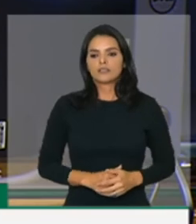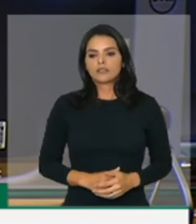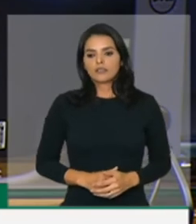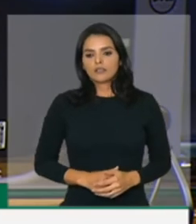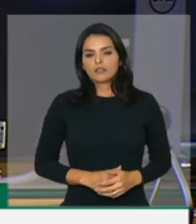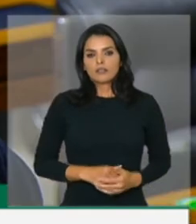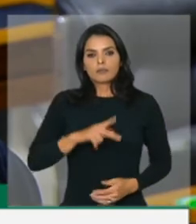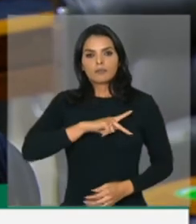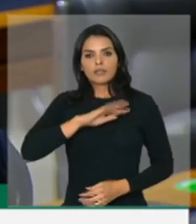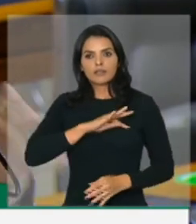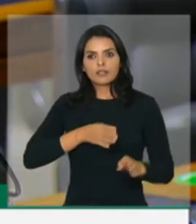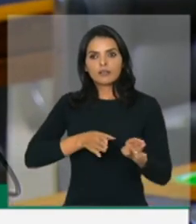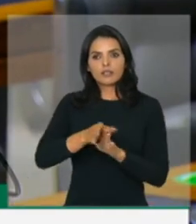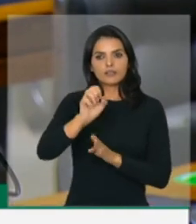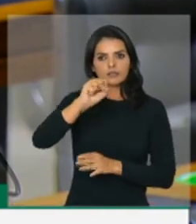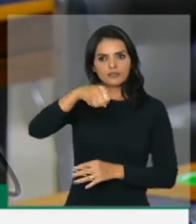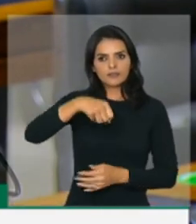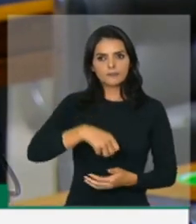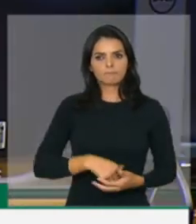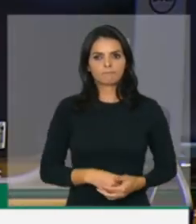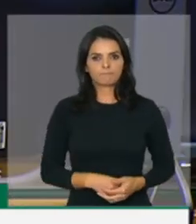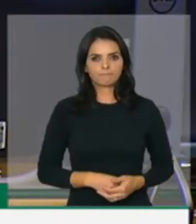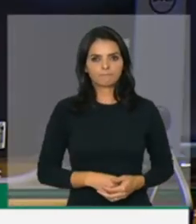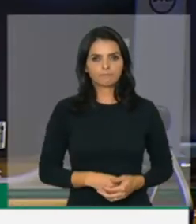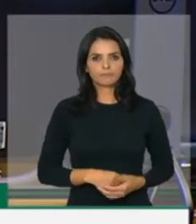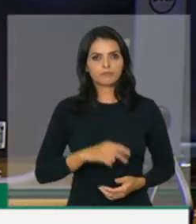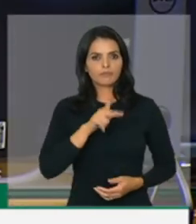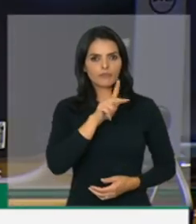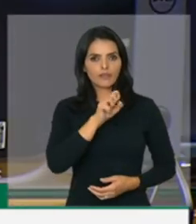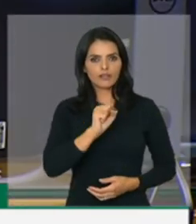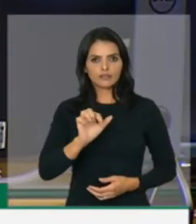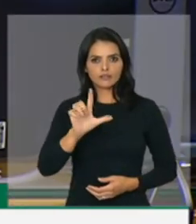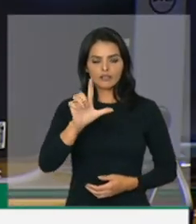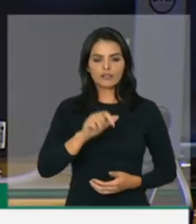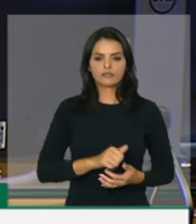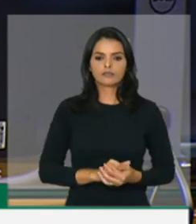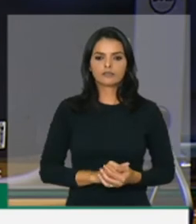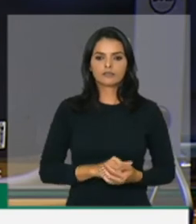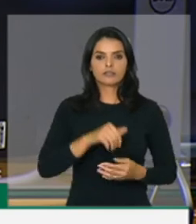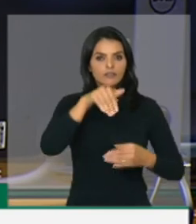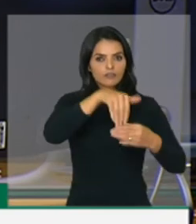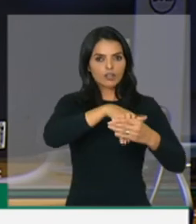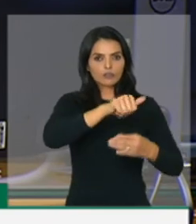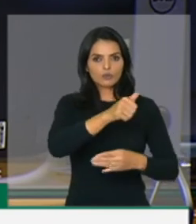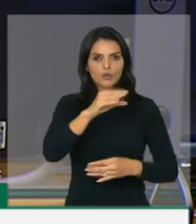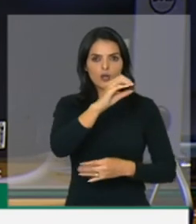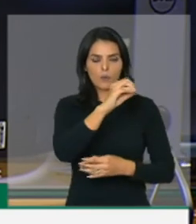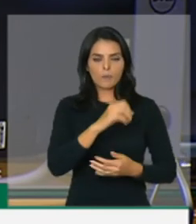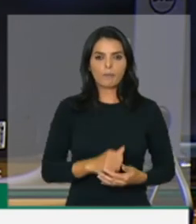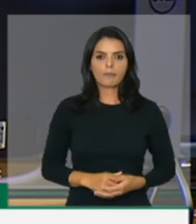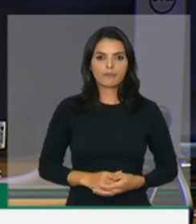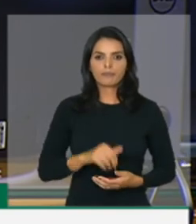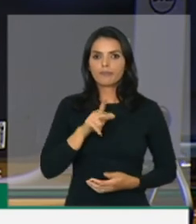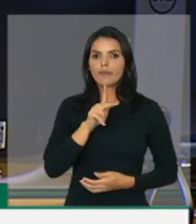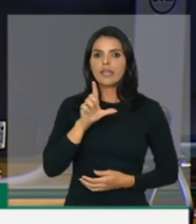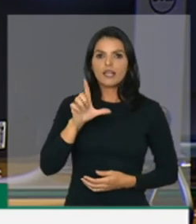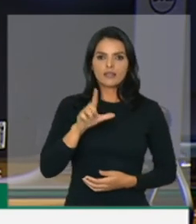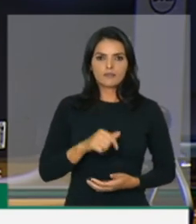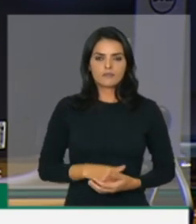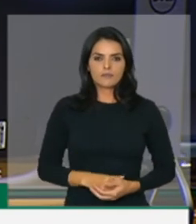PT orienta sim. Como orienta o PSL? O PSL orienta não, presidente. Como orienta o PL?